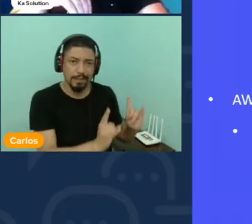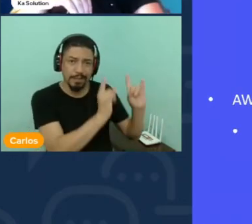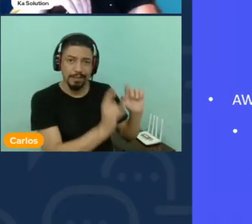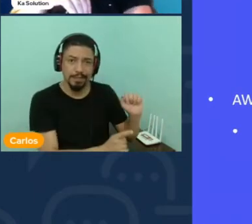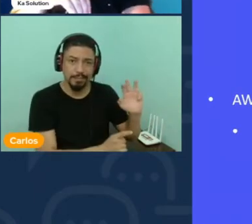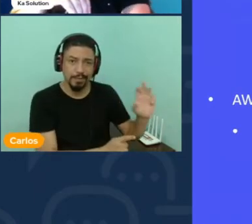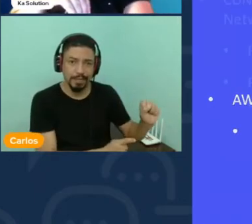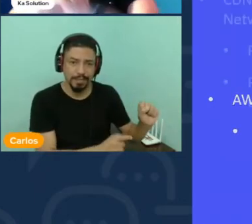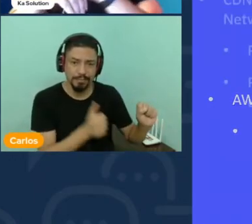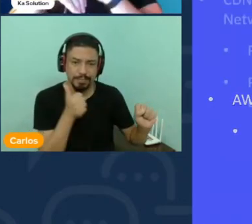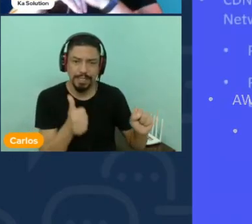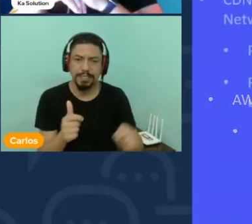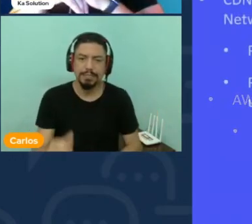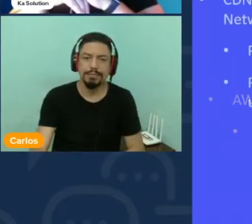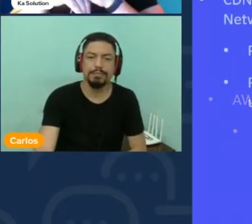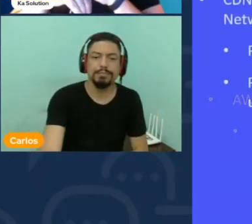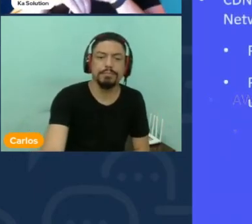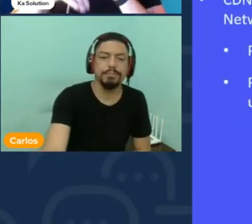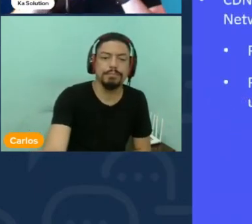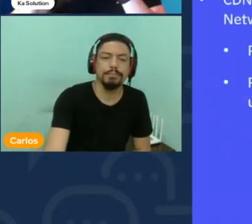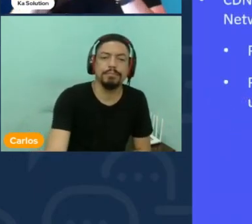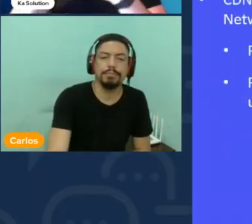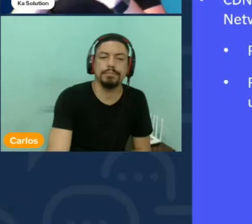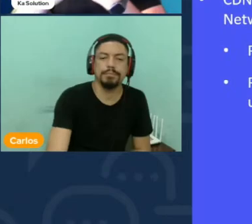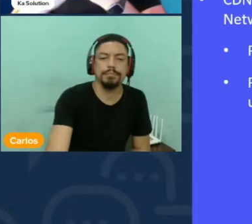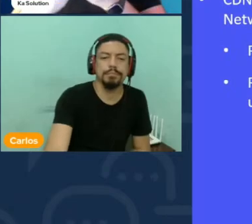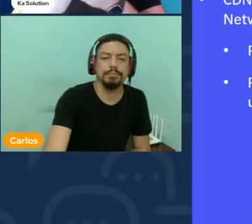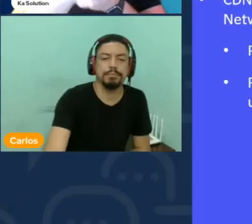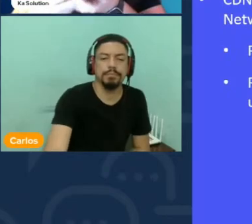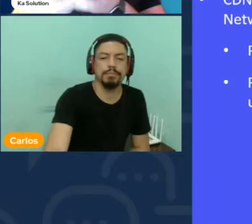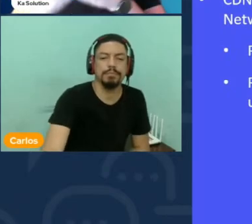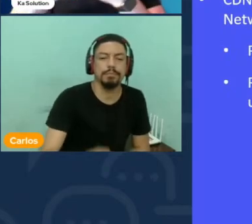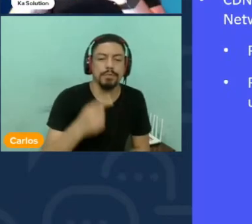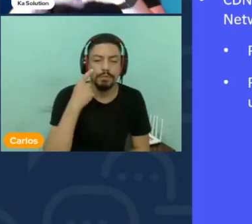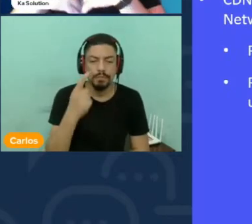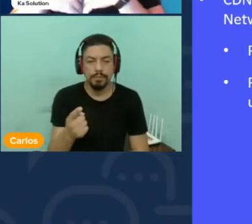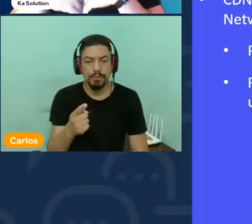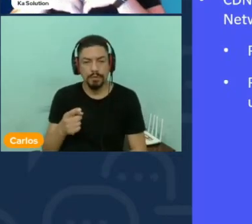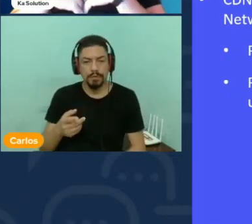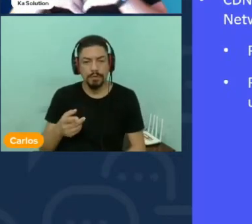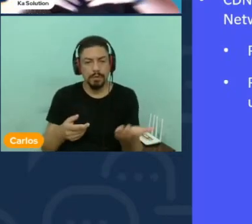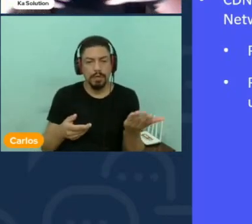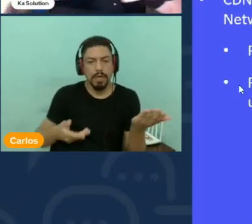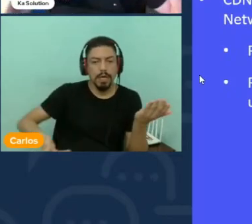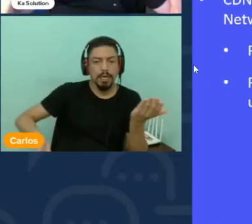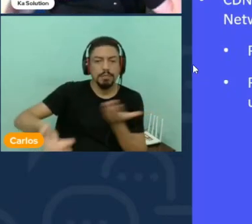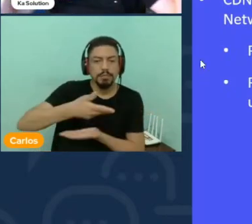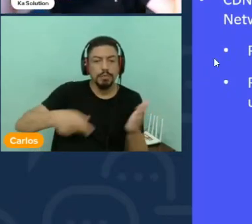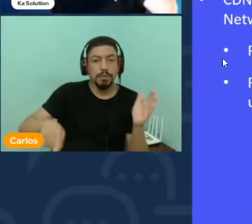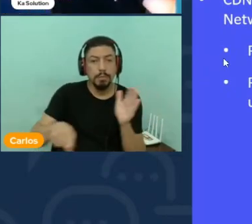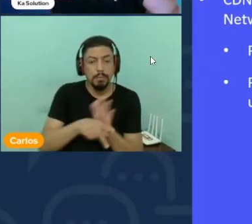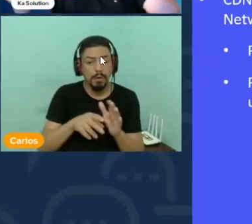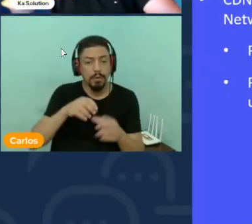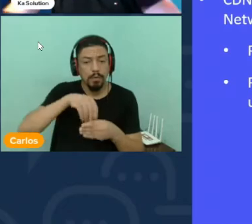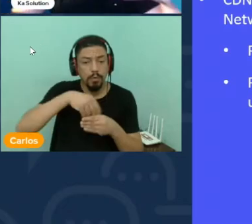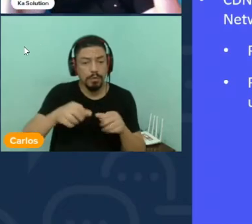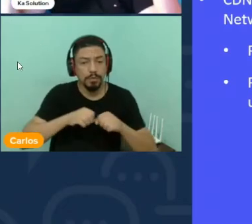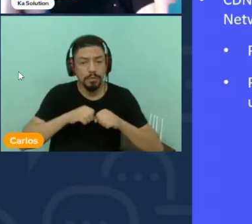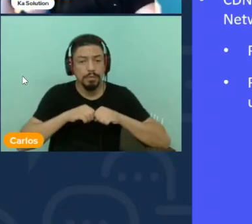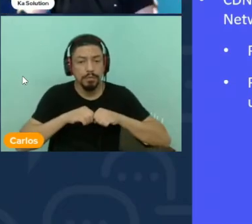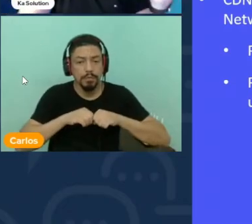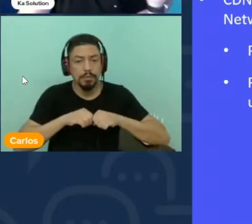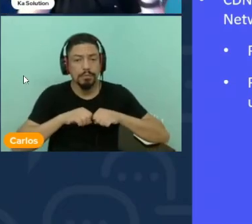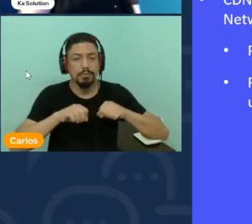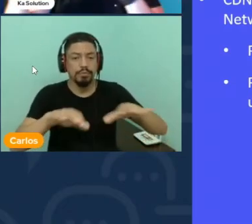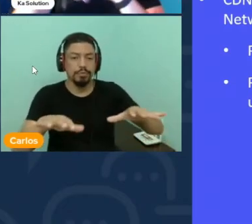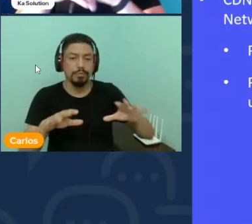Legal? E como a gente viu, a distribuição dos meus conteúdos para todos os